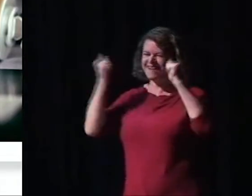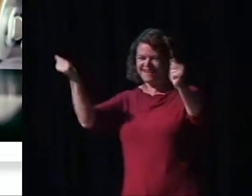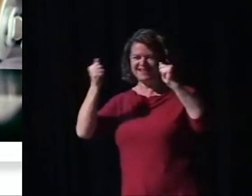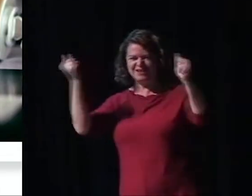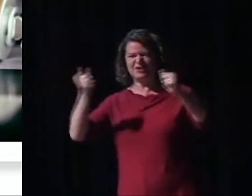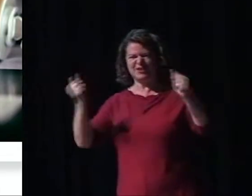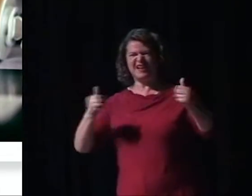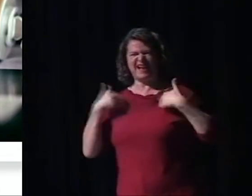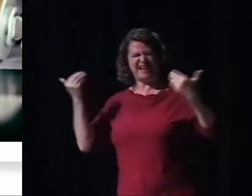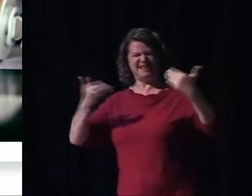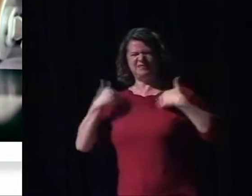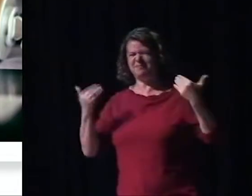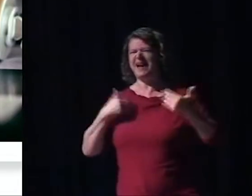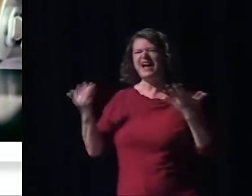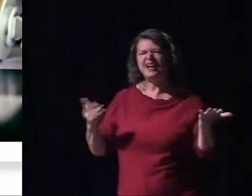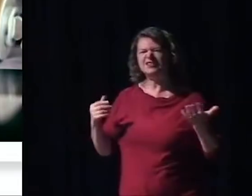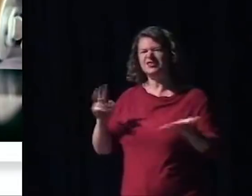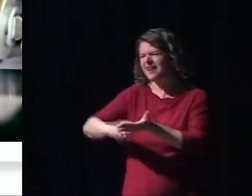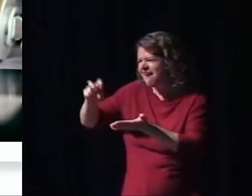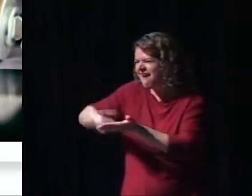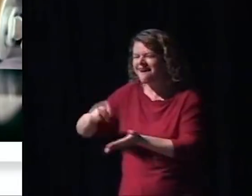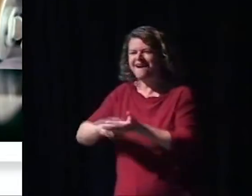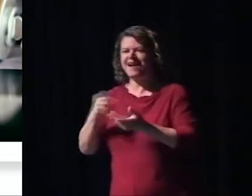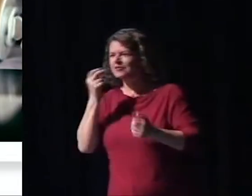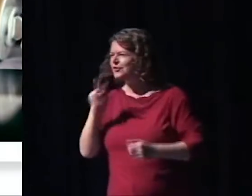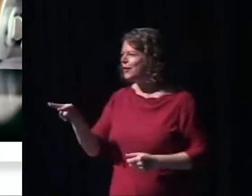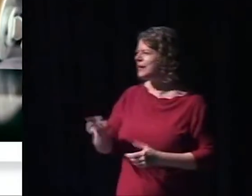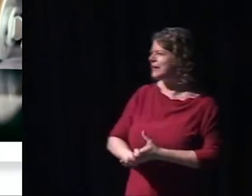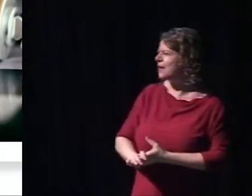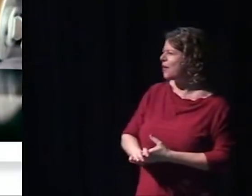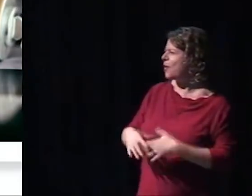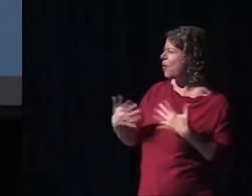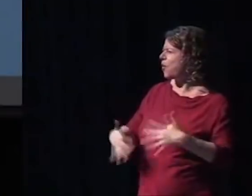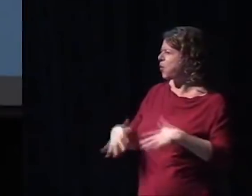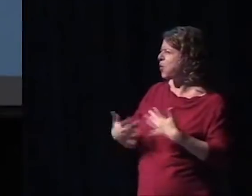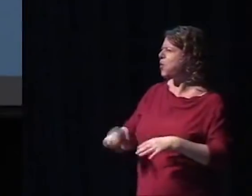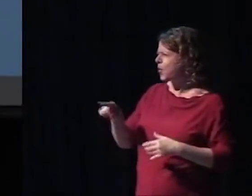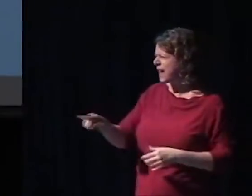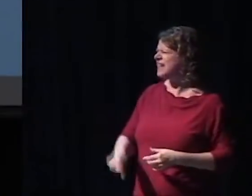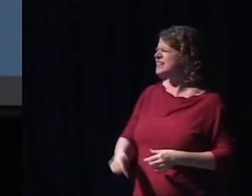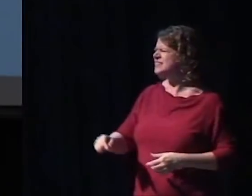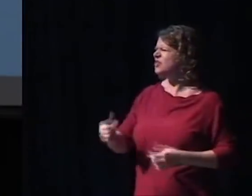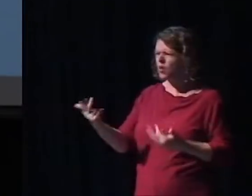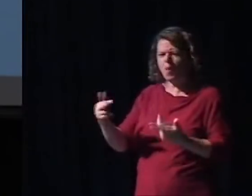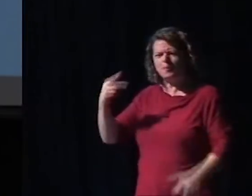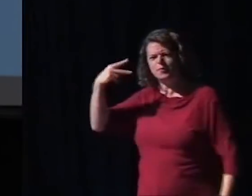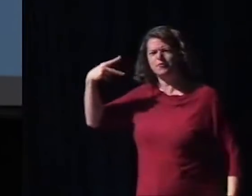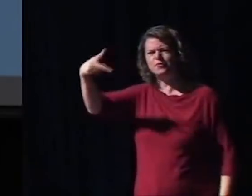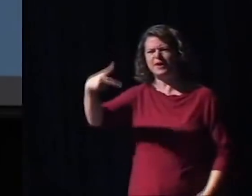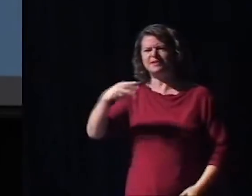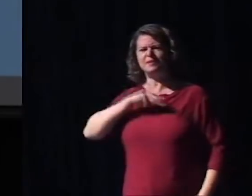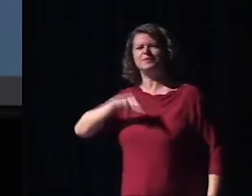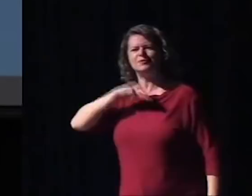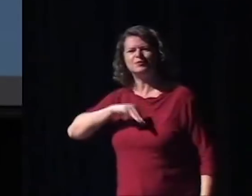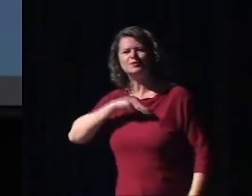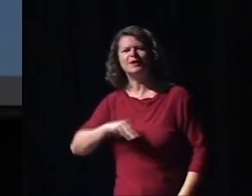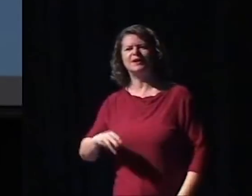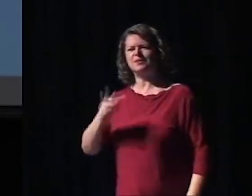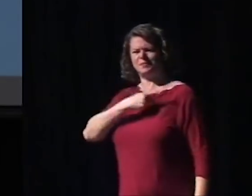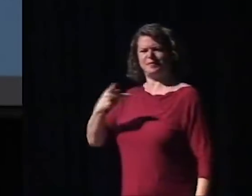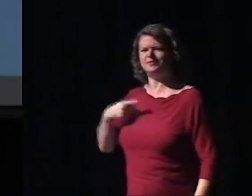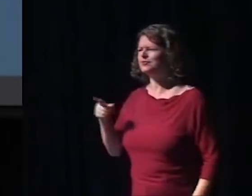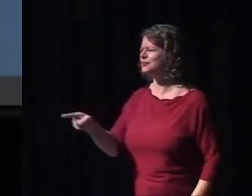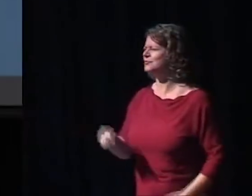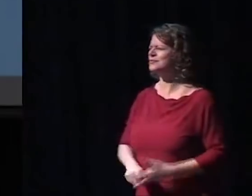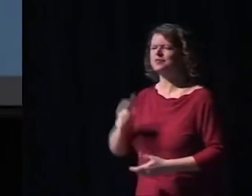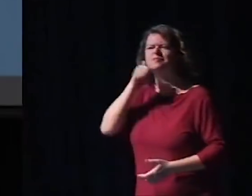assim, esse homem, ele tem tudo para se levantar como um profeta, como missionário, como um pastor, como